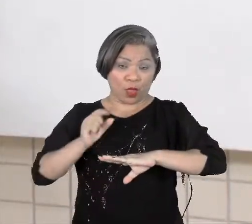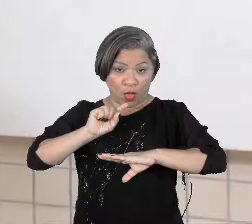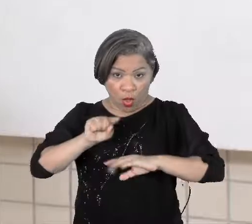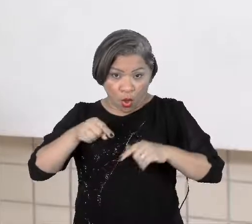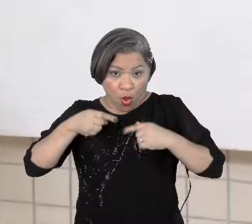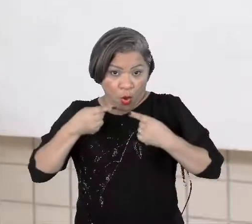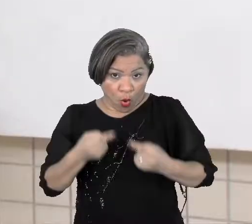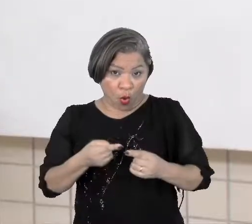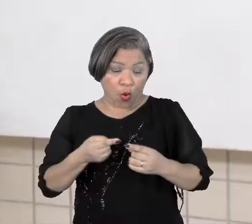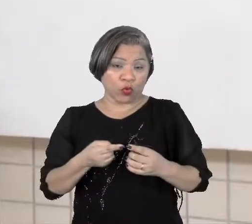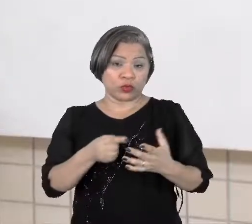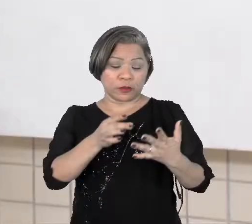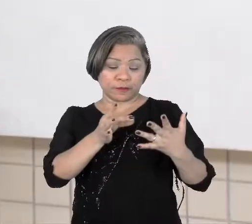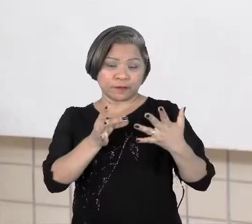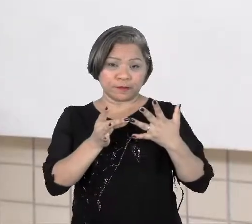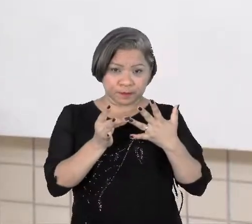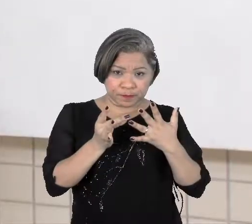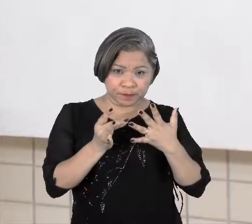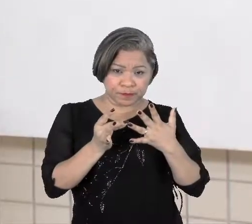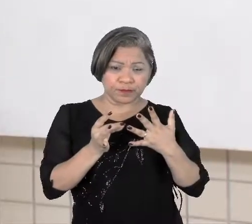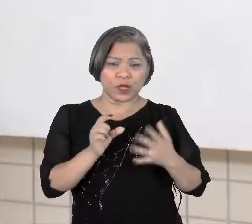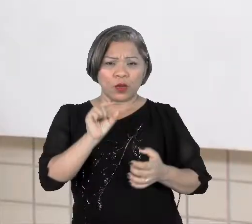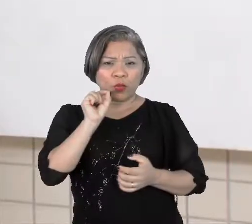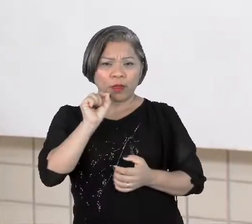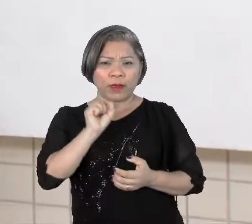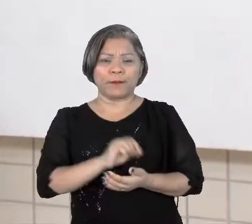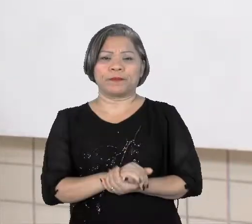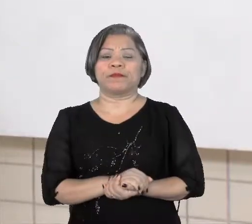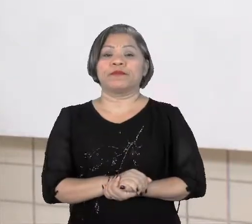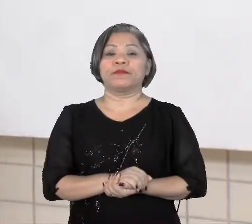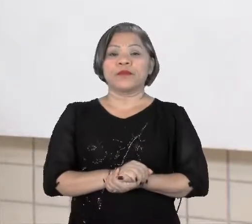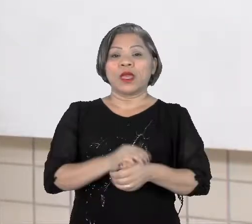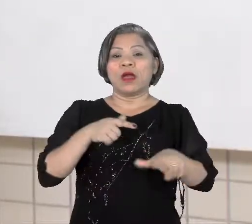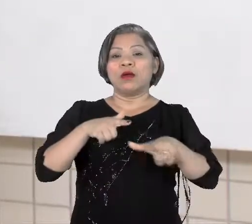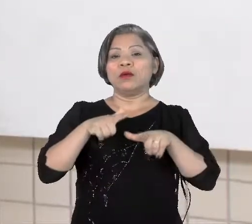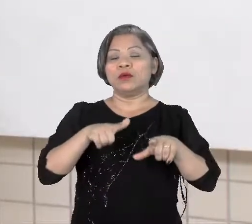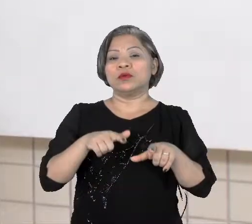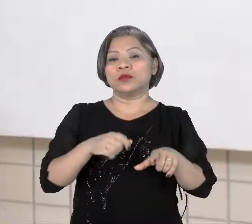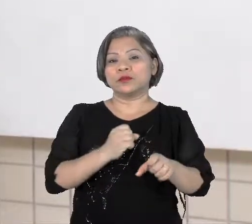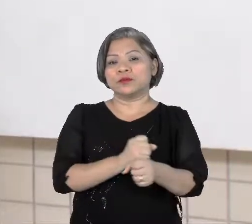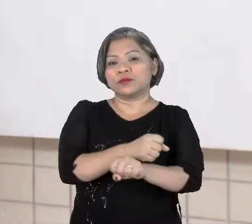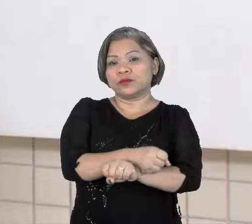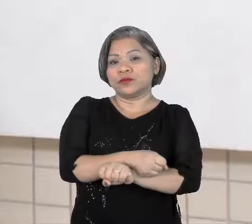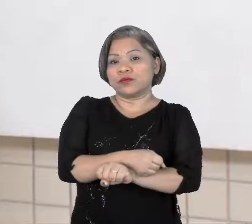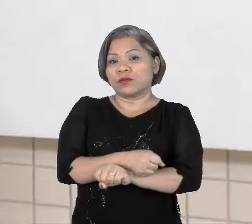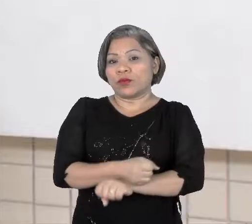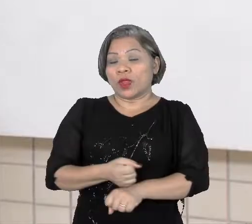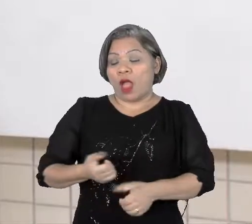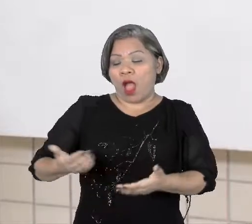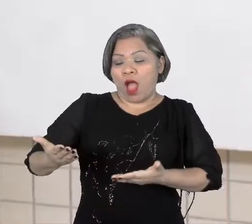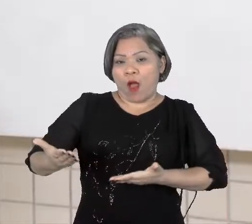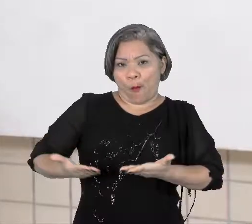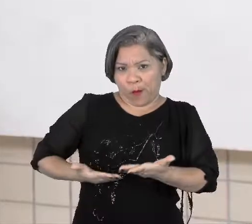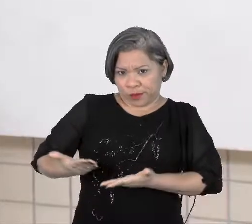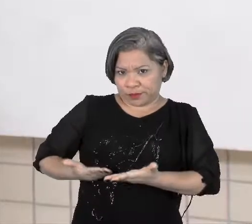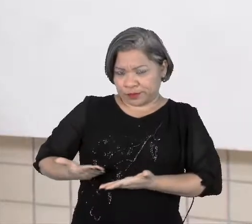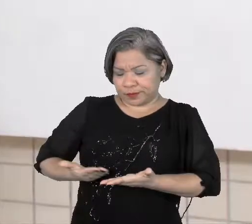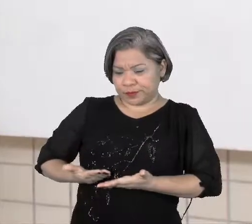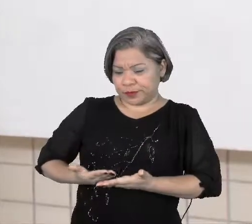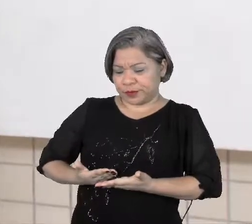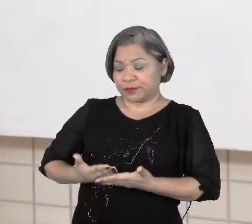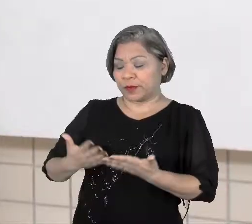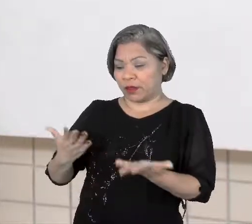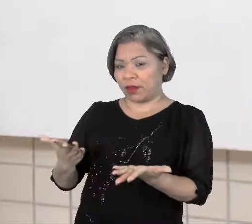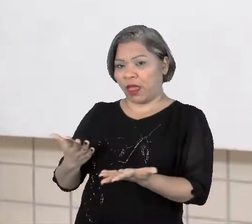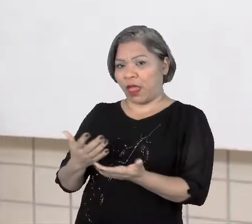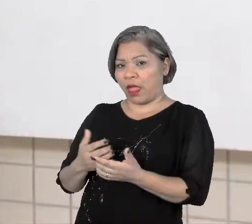que nós devemos dar enfoque falando sobre o trabalho escravo contemporâneo é a servidão por dívida. Bem, a